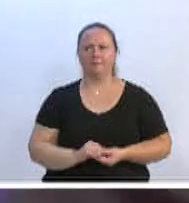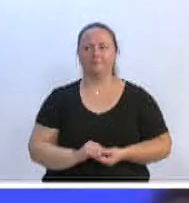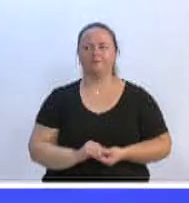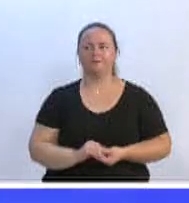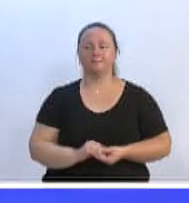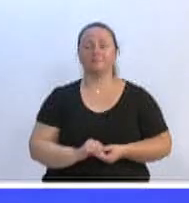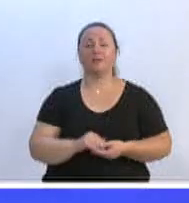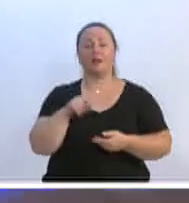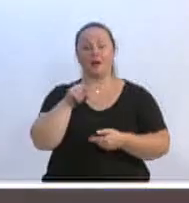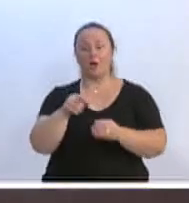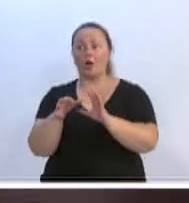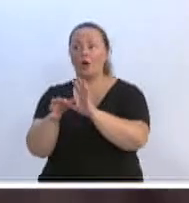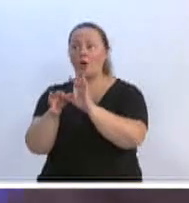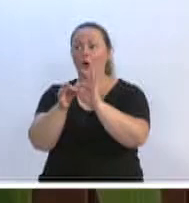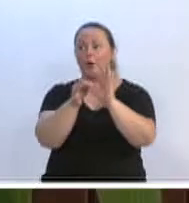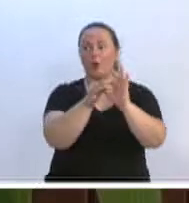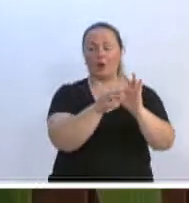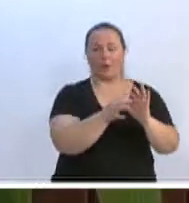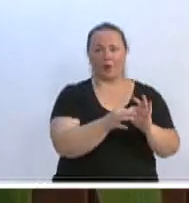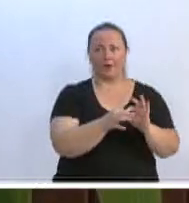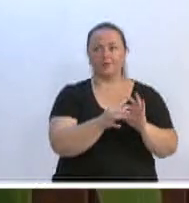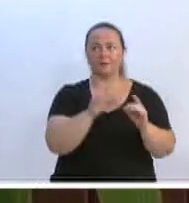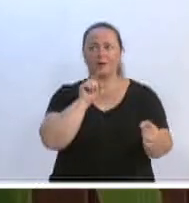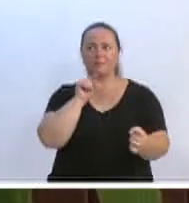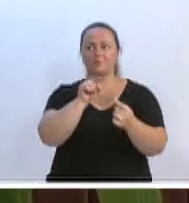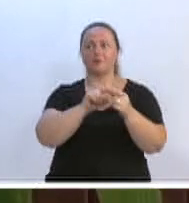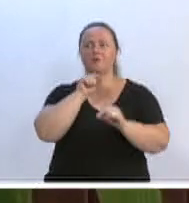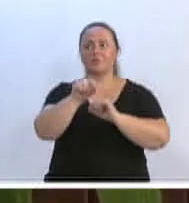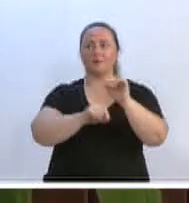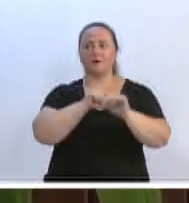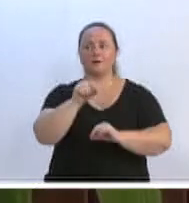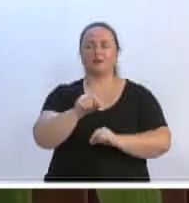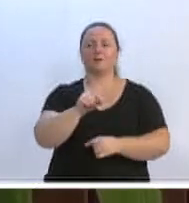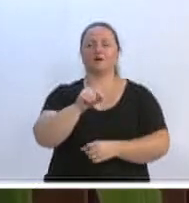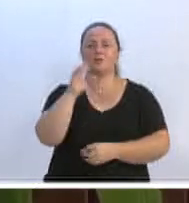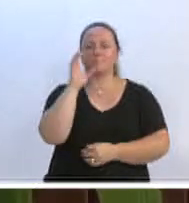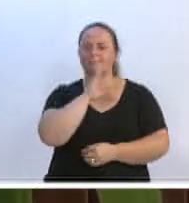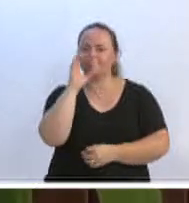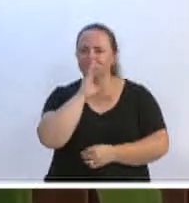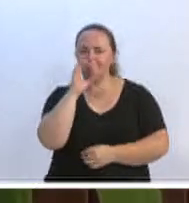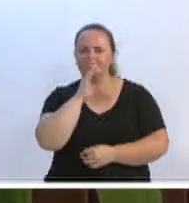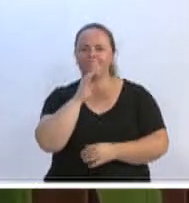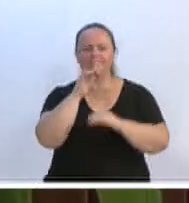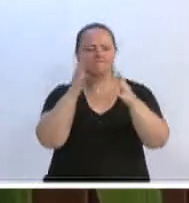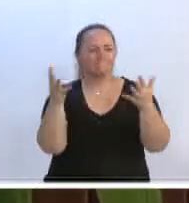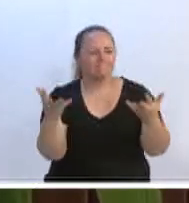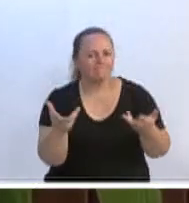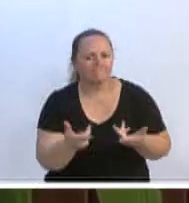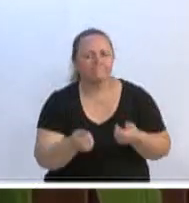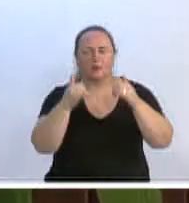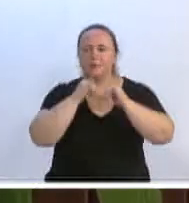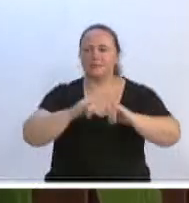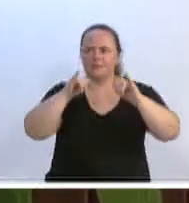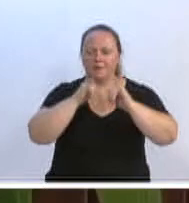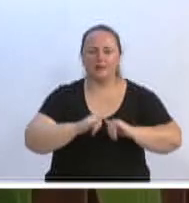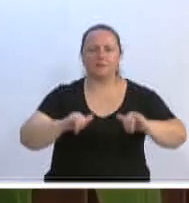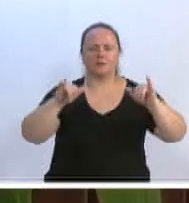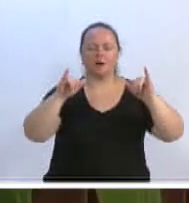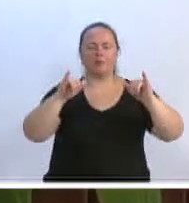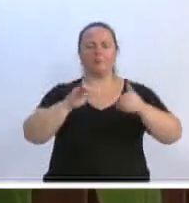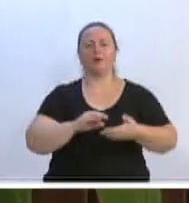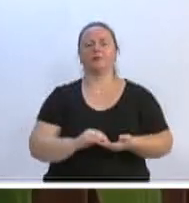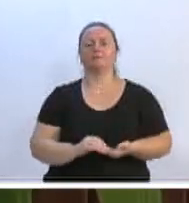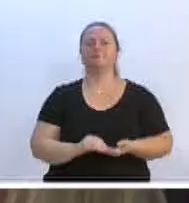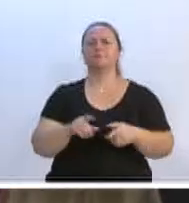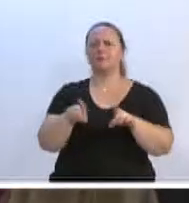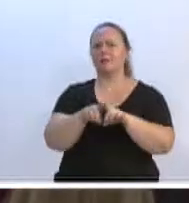nesse contexto, com o objetivo de levar com rapidez e eficiência a mensagem da Palavra de Deus e as doutrinas